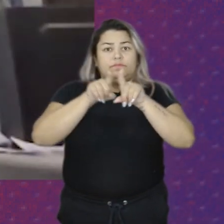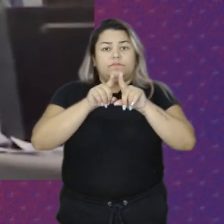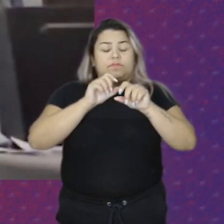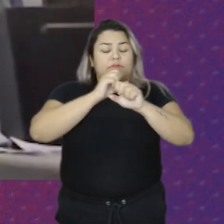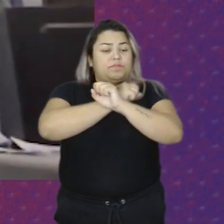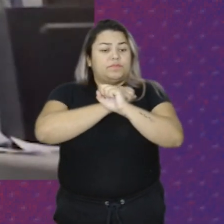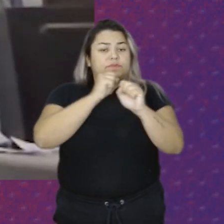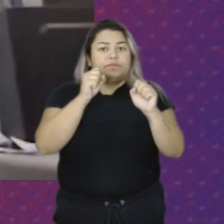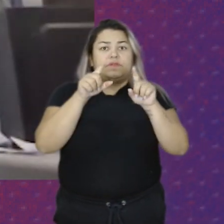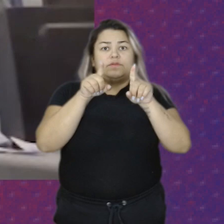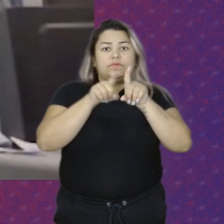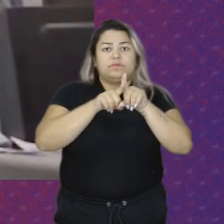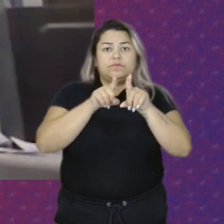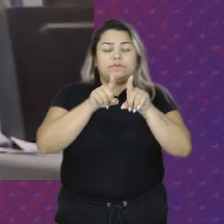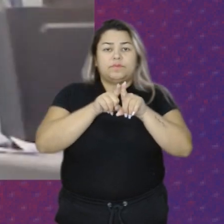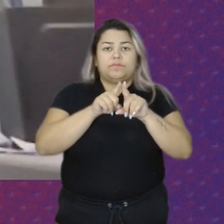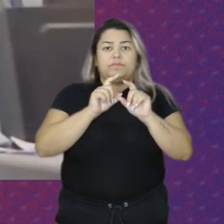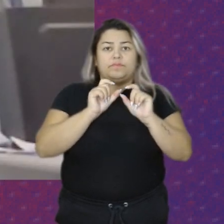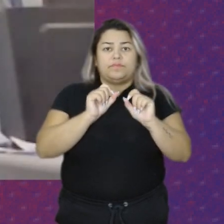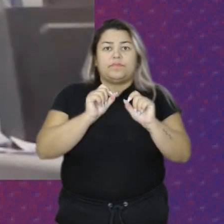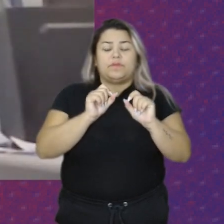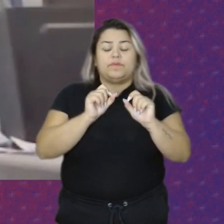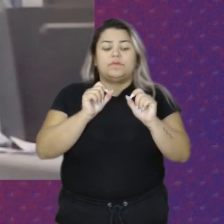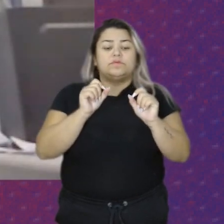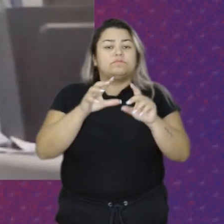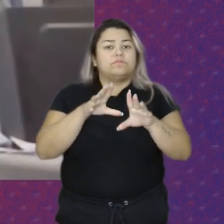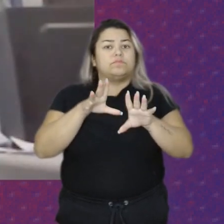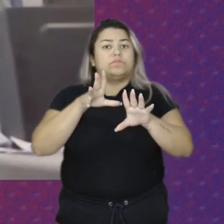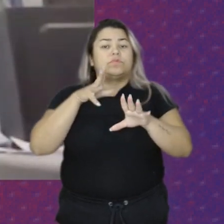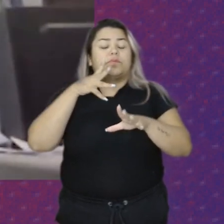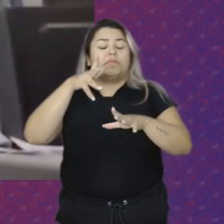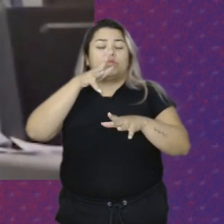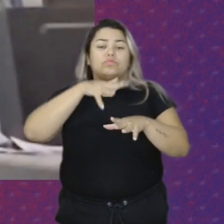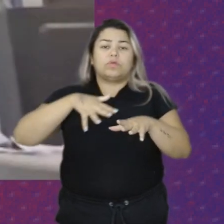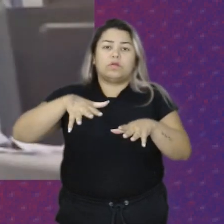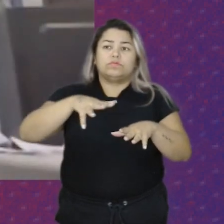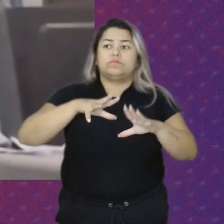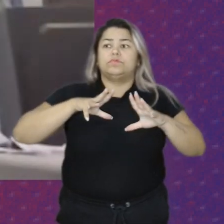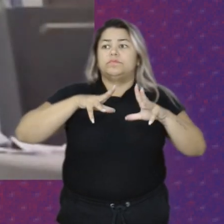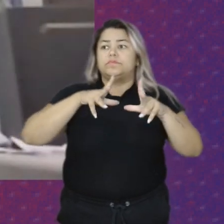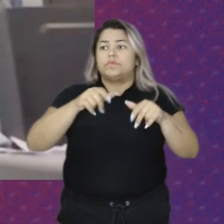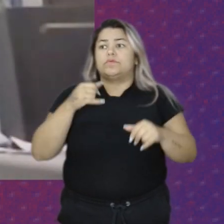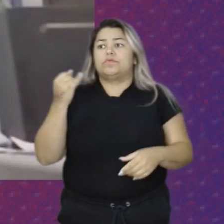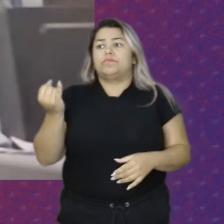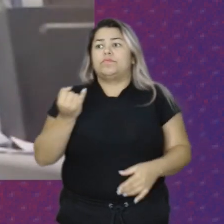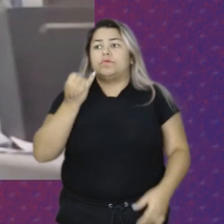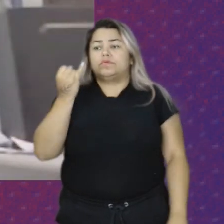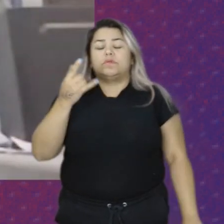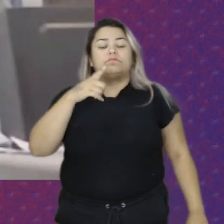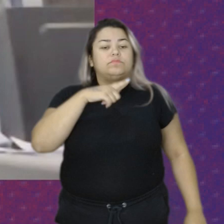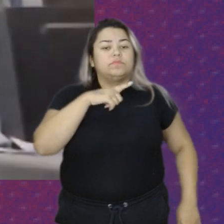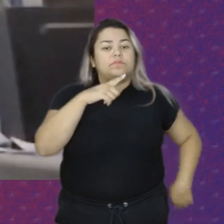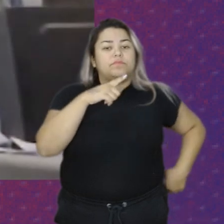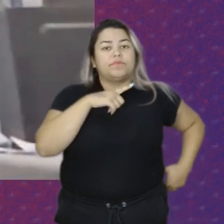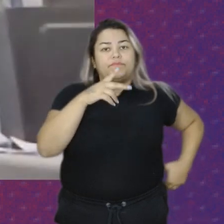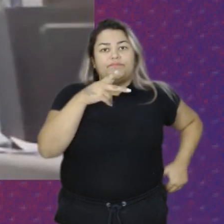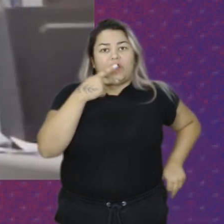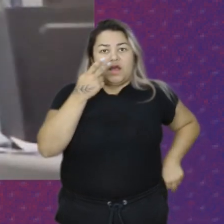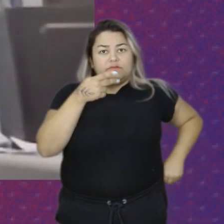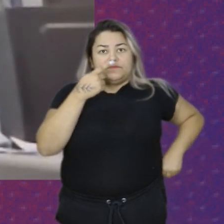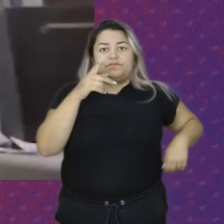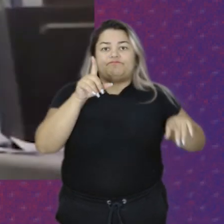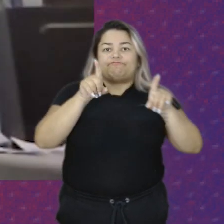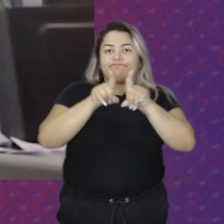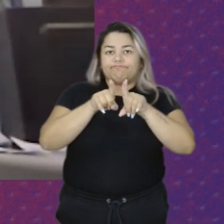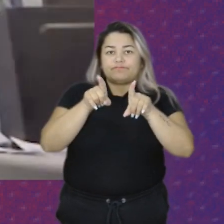comunidade, foi o da internet pelo governo federal, né? Que foi de suma importância e que existe lá até hoje, né?